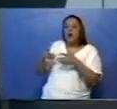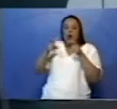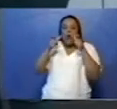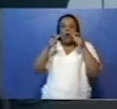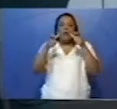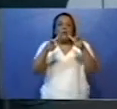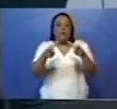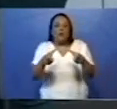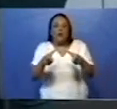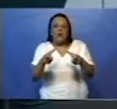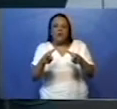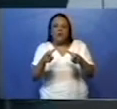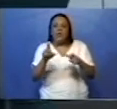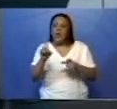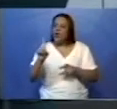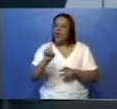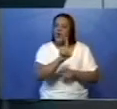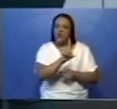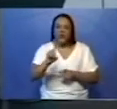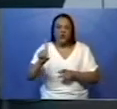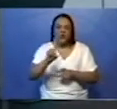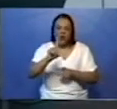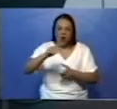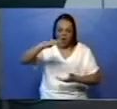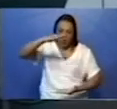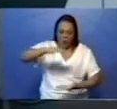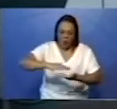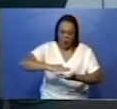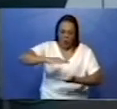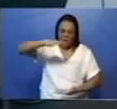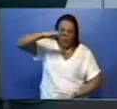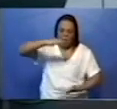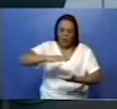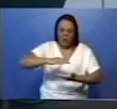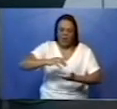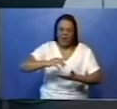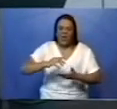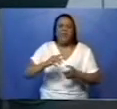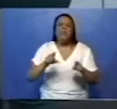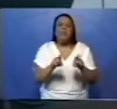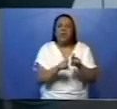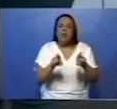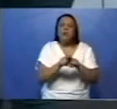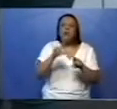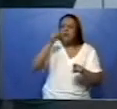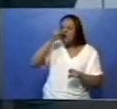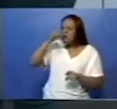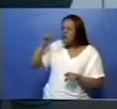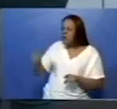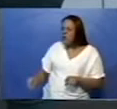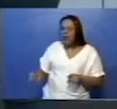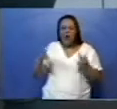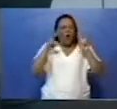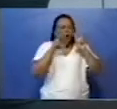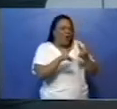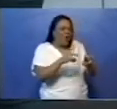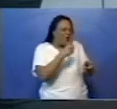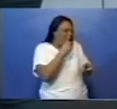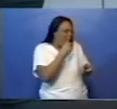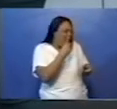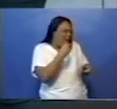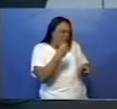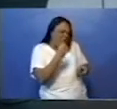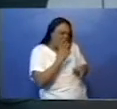sentido só da forma, mas sim também de desprezo. Olha que gatinho mais lindo. Pode até